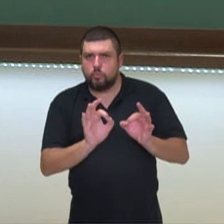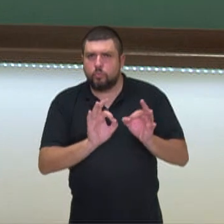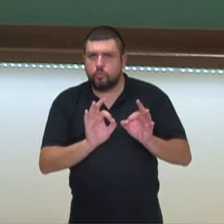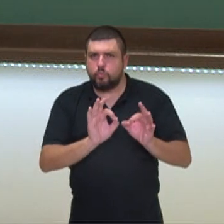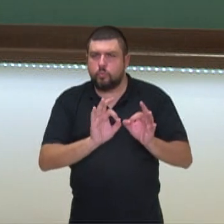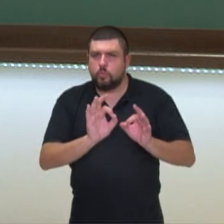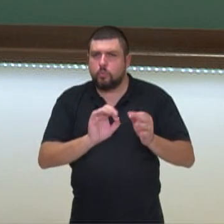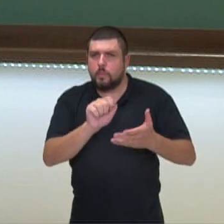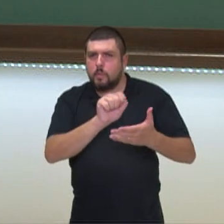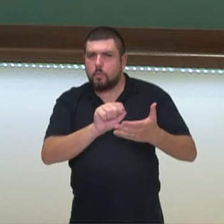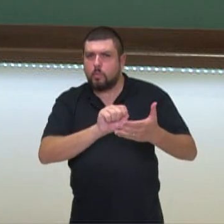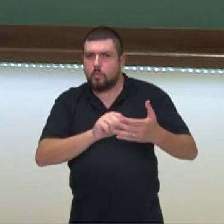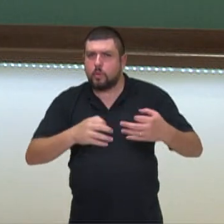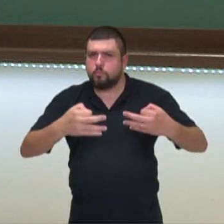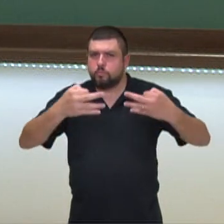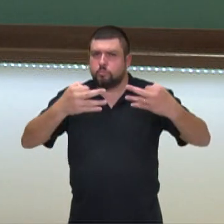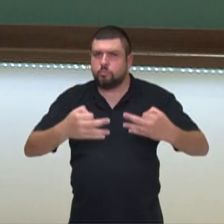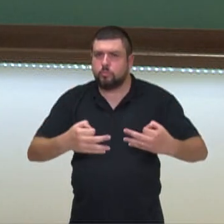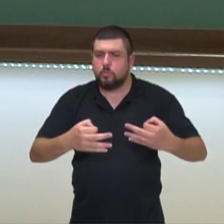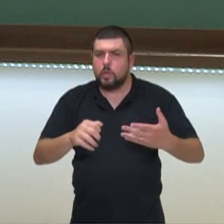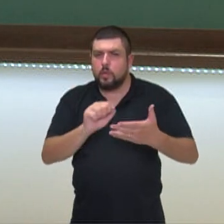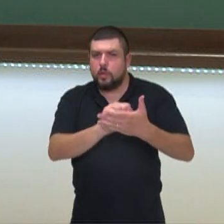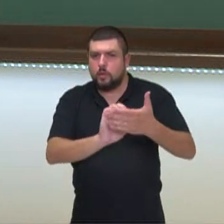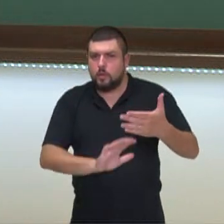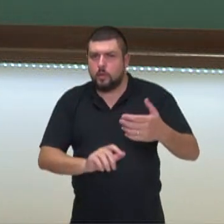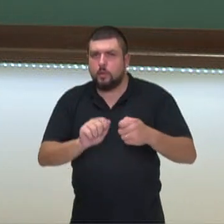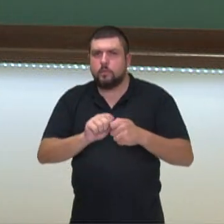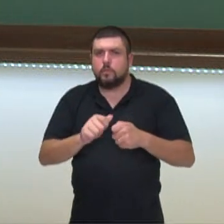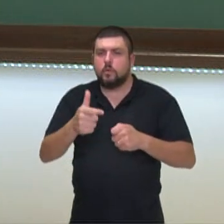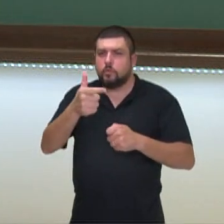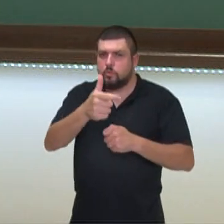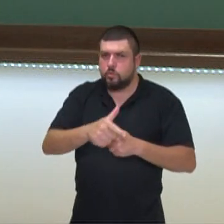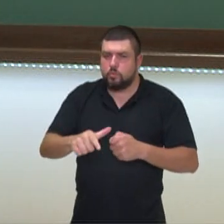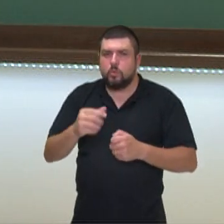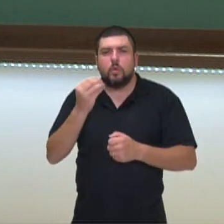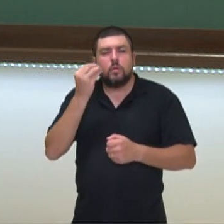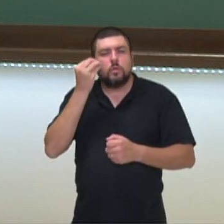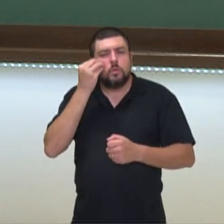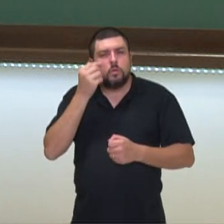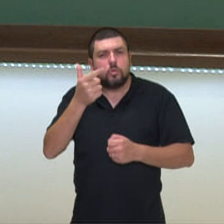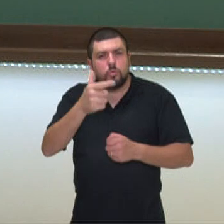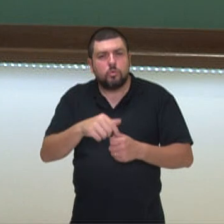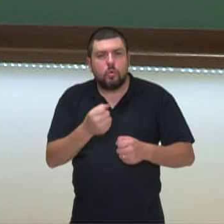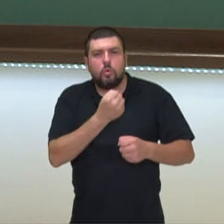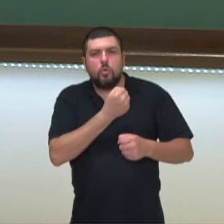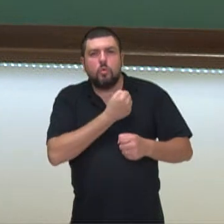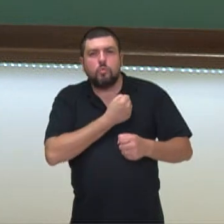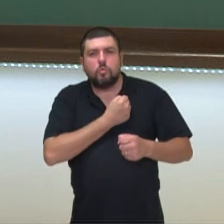bonitinho, deixa tudo em ordem, refaça os exercícios, tente fazer essa decomposição que nós estudamos